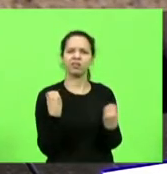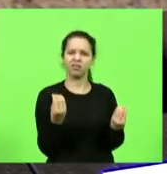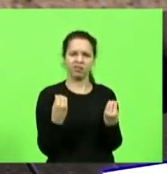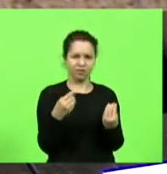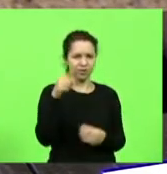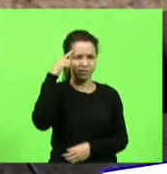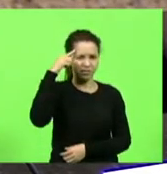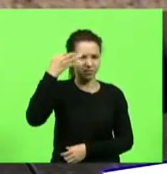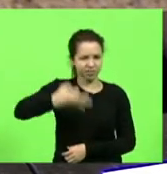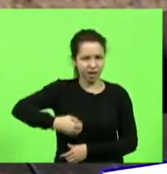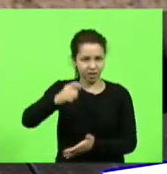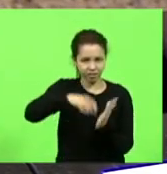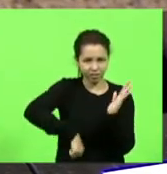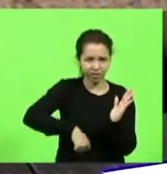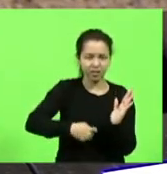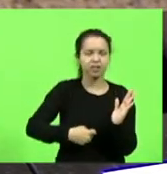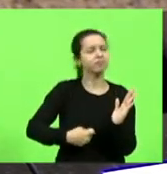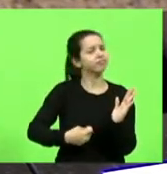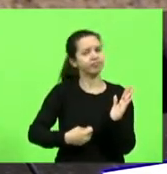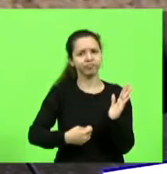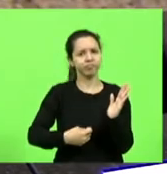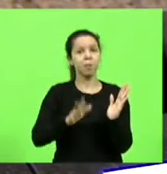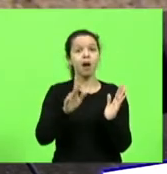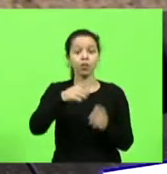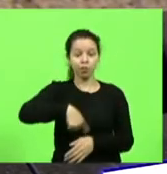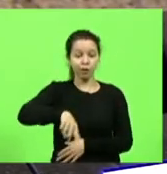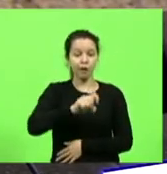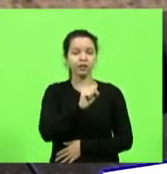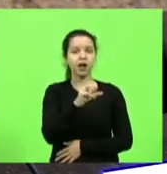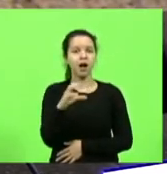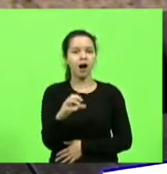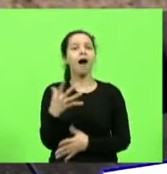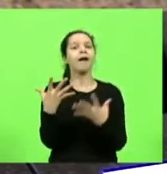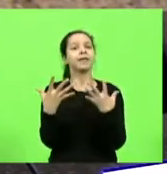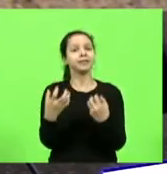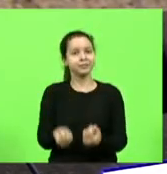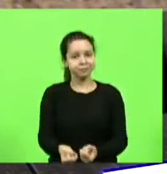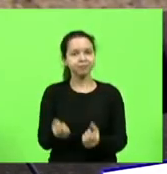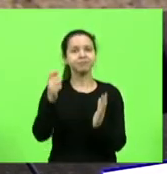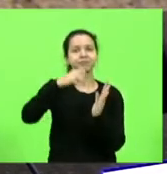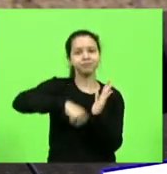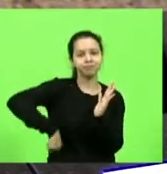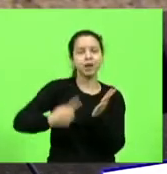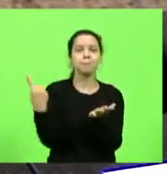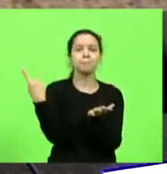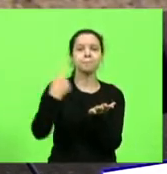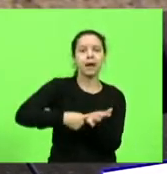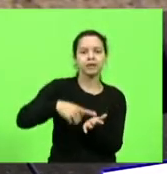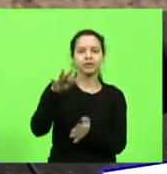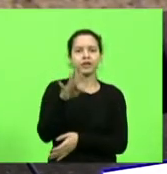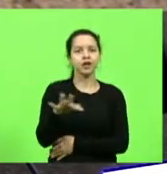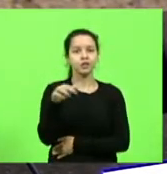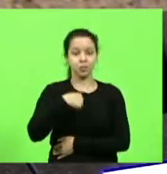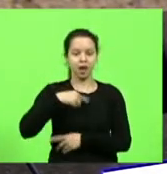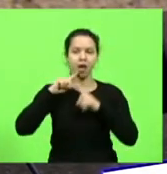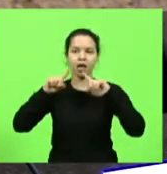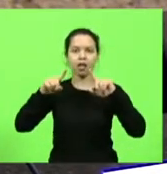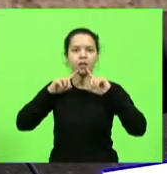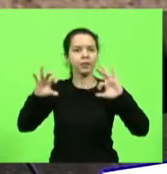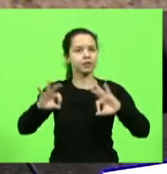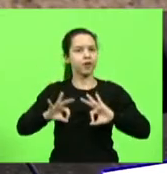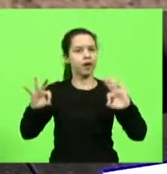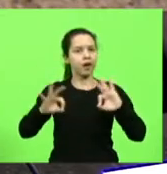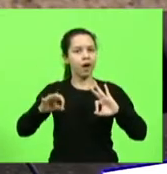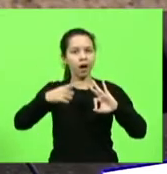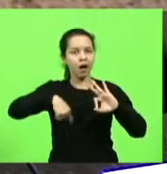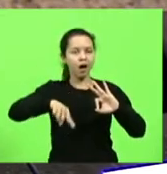benefícios. Entretanto, a gente assina esse pacote de benefícios chamado Pacto Federativo e a gente não reclama. A gente não